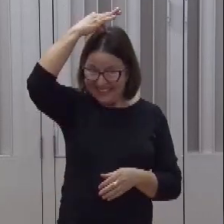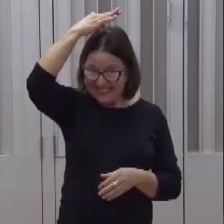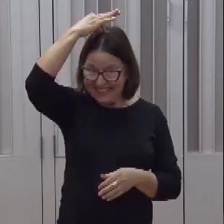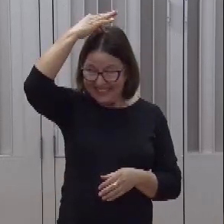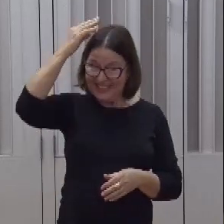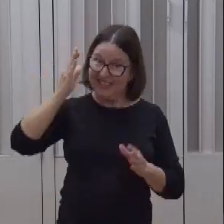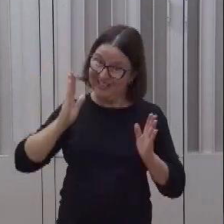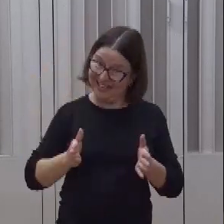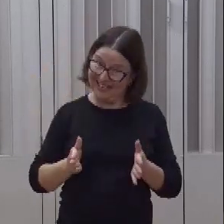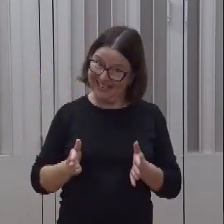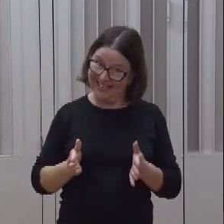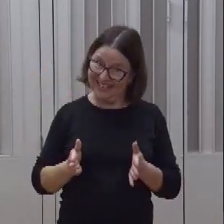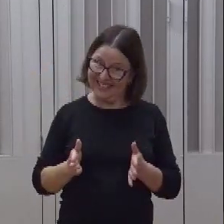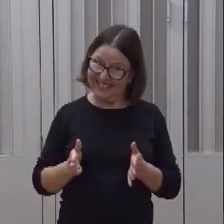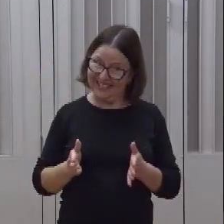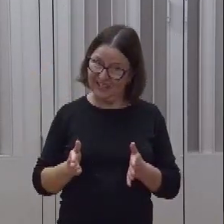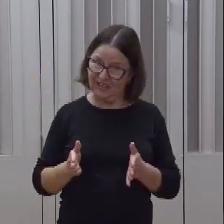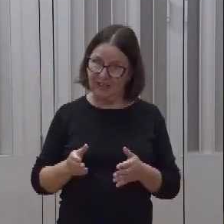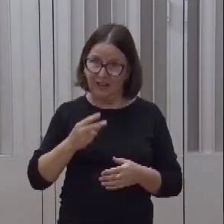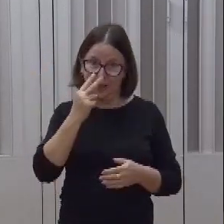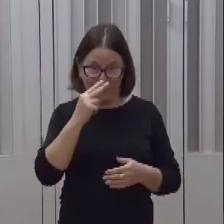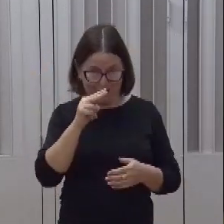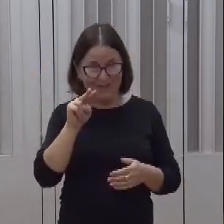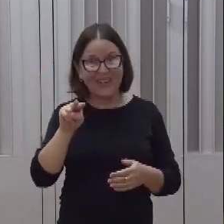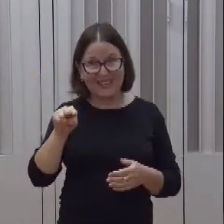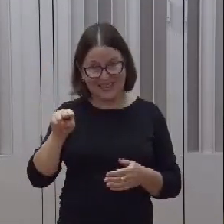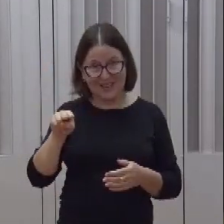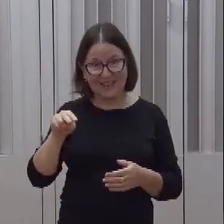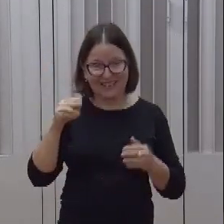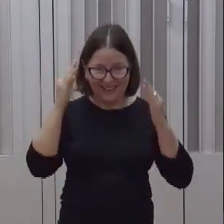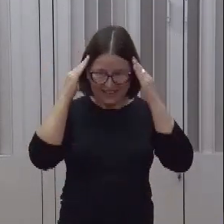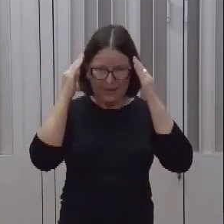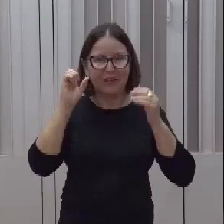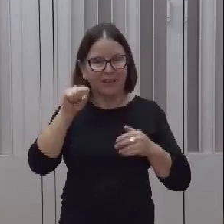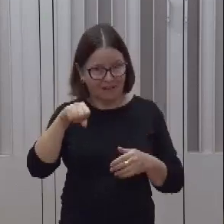Hã? Estou vendo aqui as cabecinhas sacudindo.